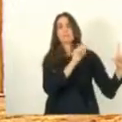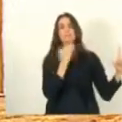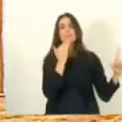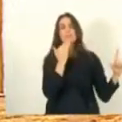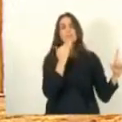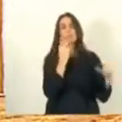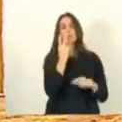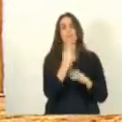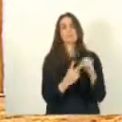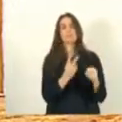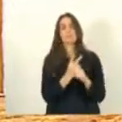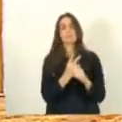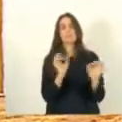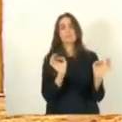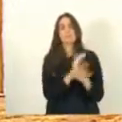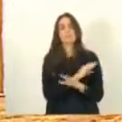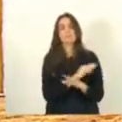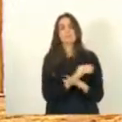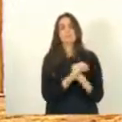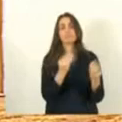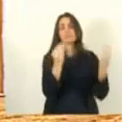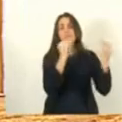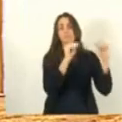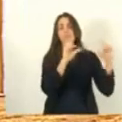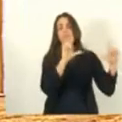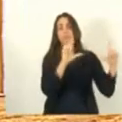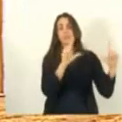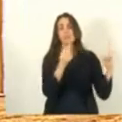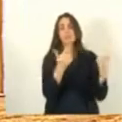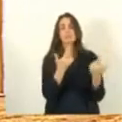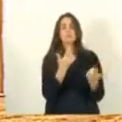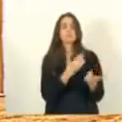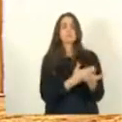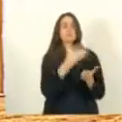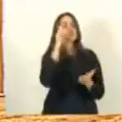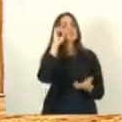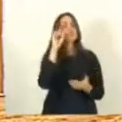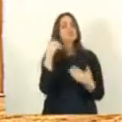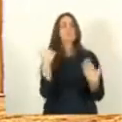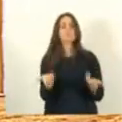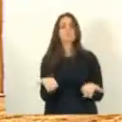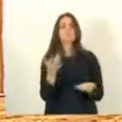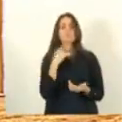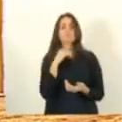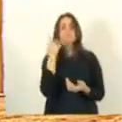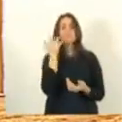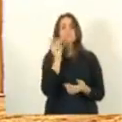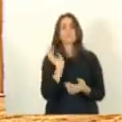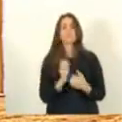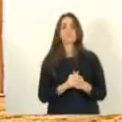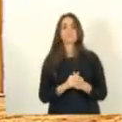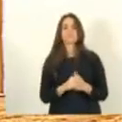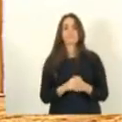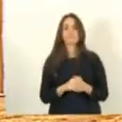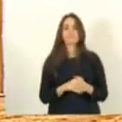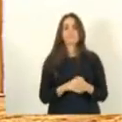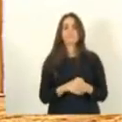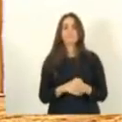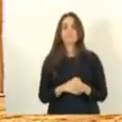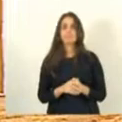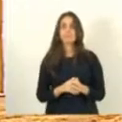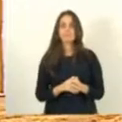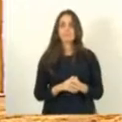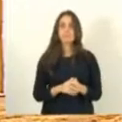o prazo de entrega da obra e não sei mais o quê, sem dizer a partir de que data. E quando, deputado